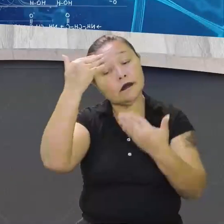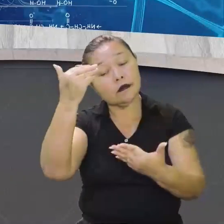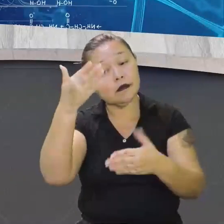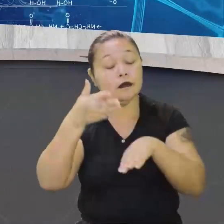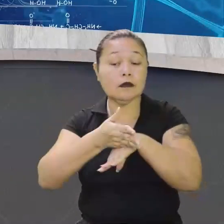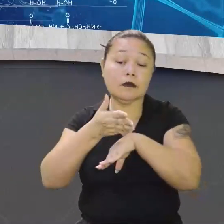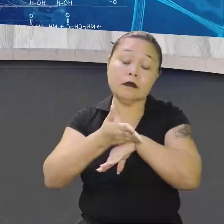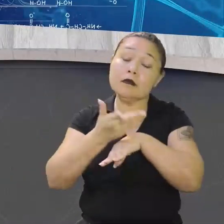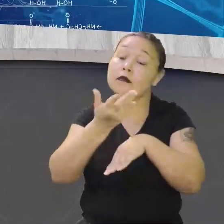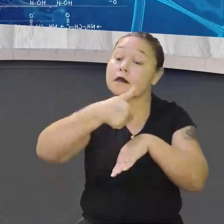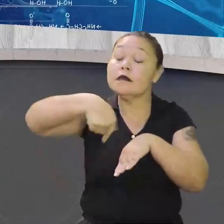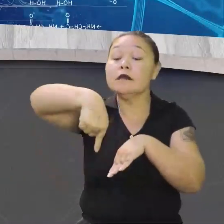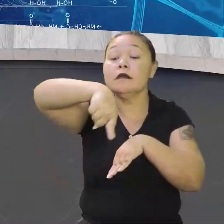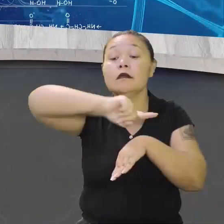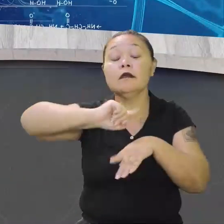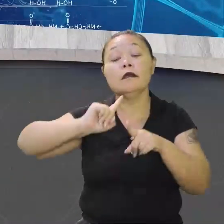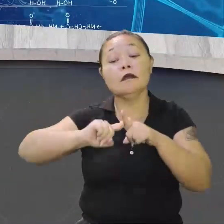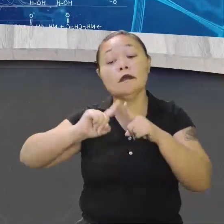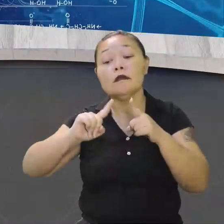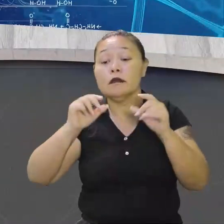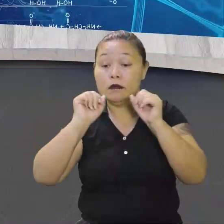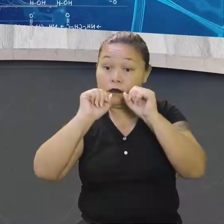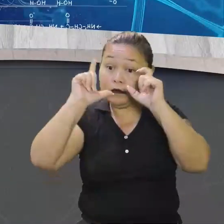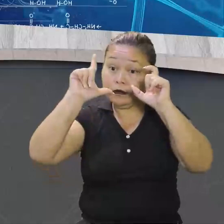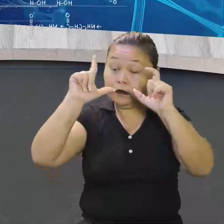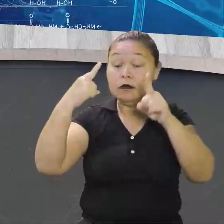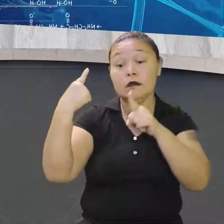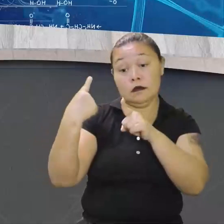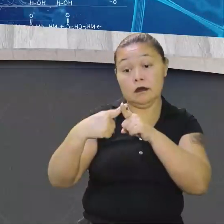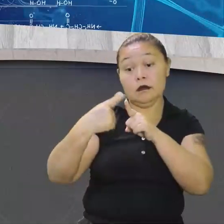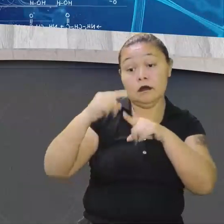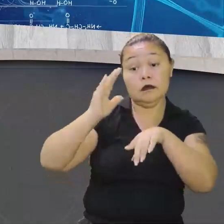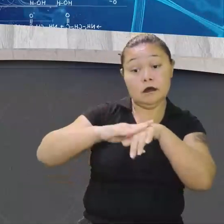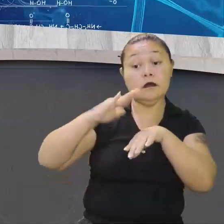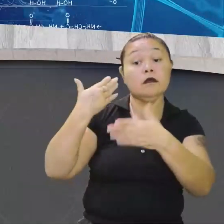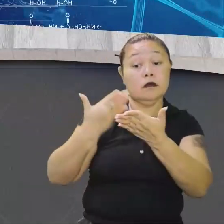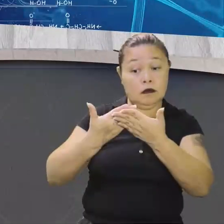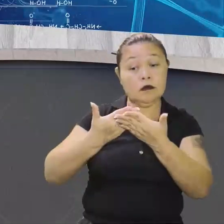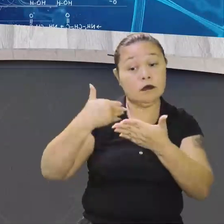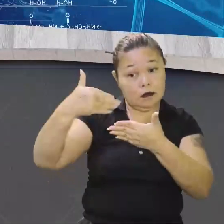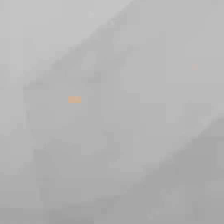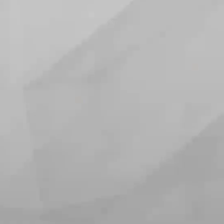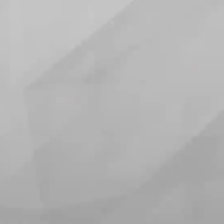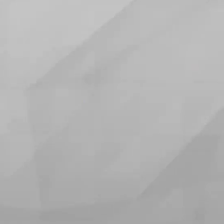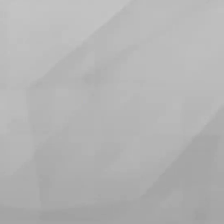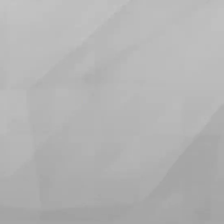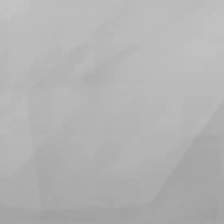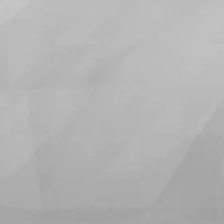participação de vocês, mas fique ligado porque teremos mais aula pela frente, ok?